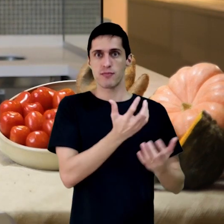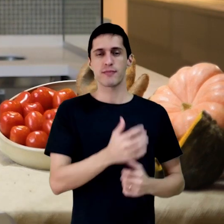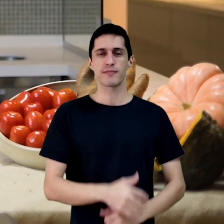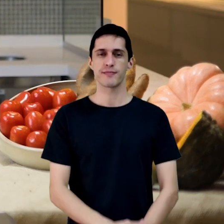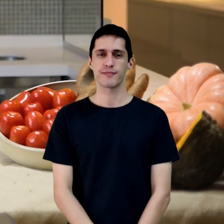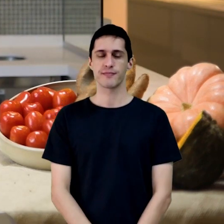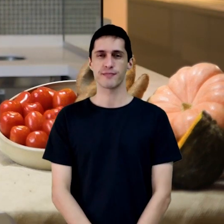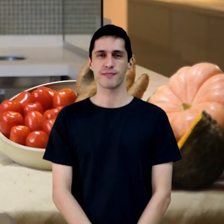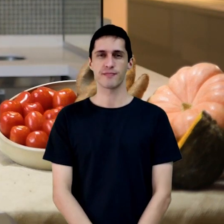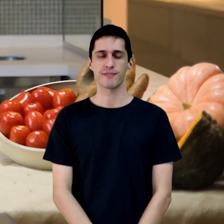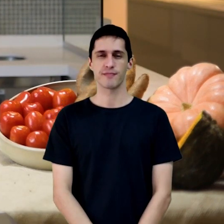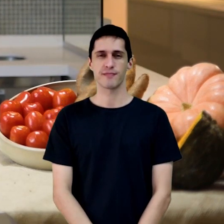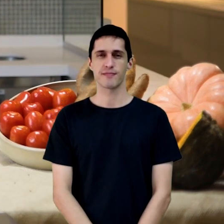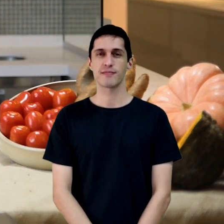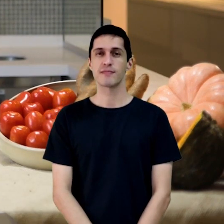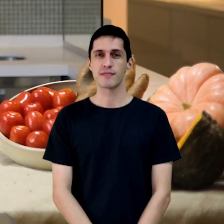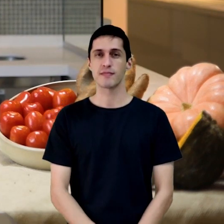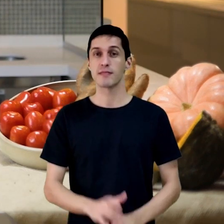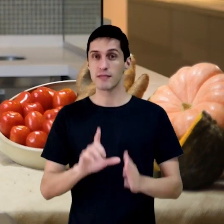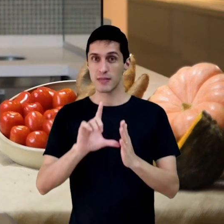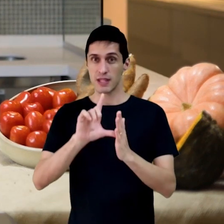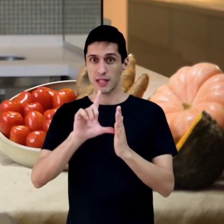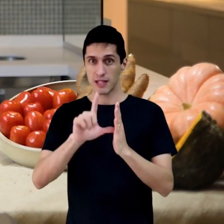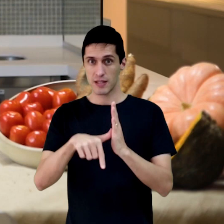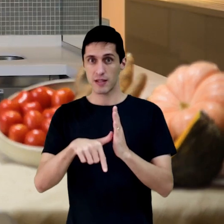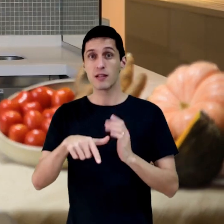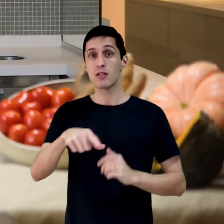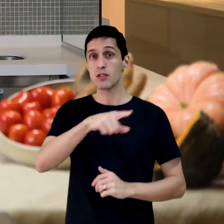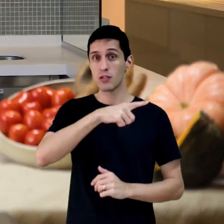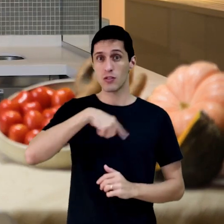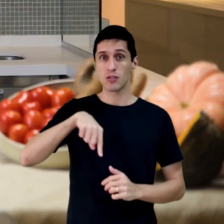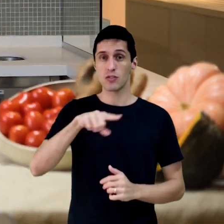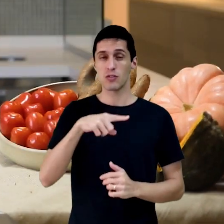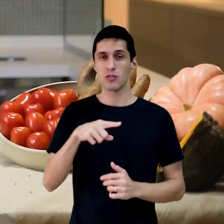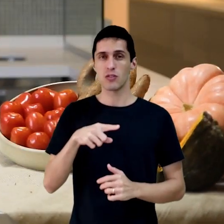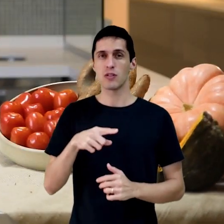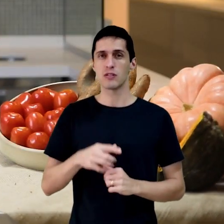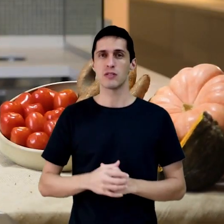para poder depois fazer o cozimento